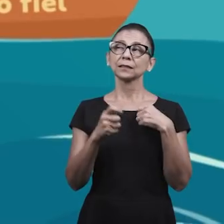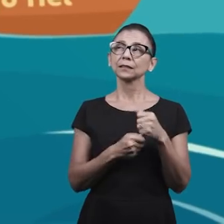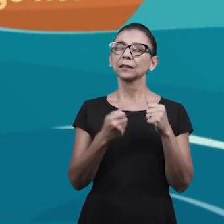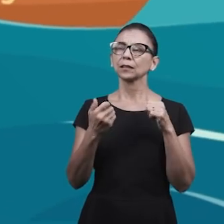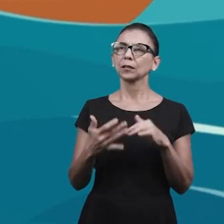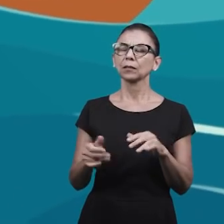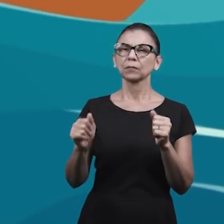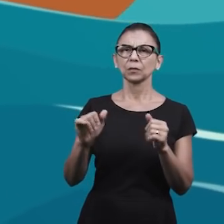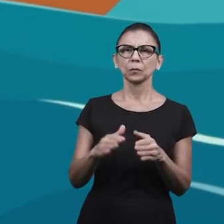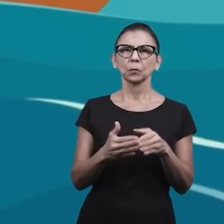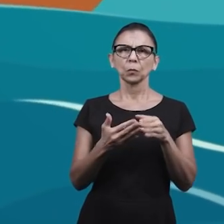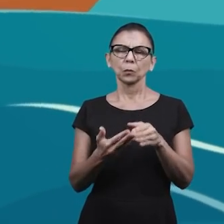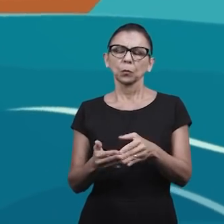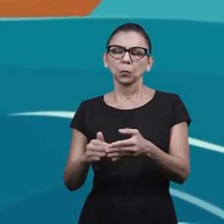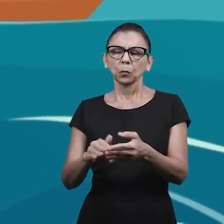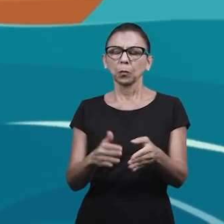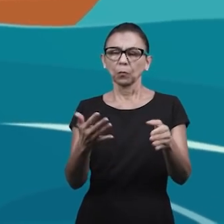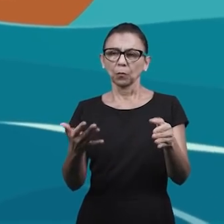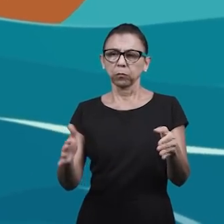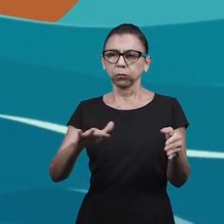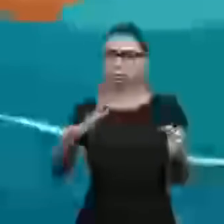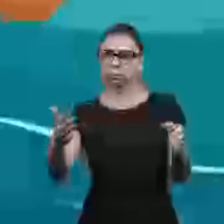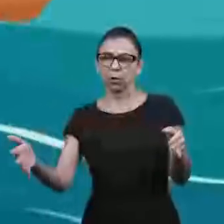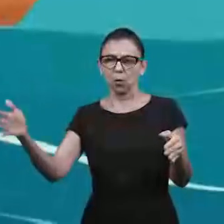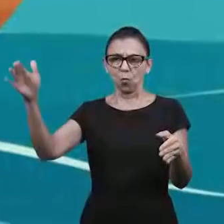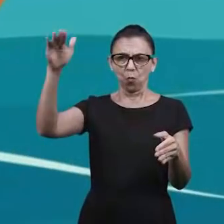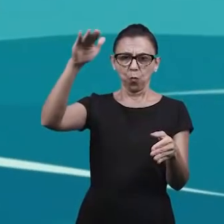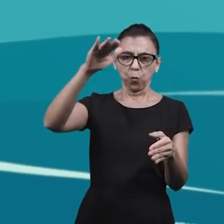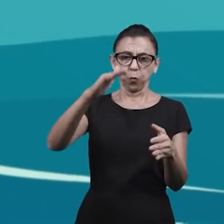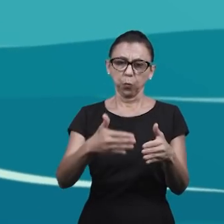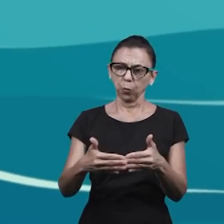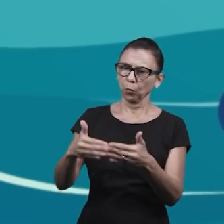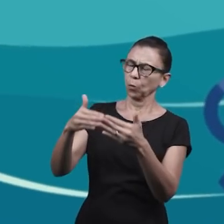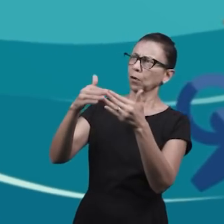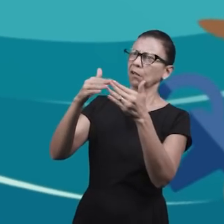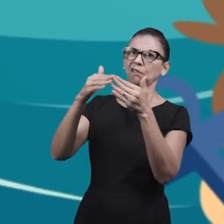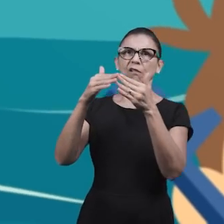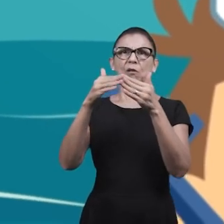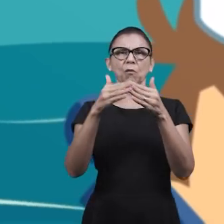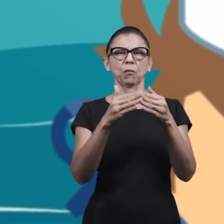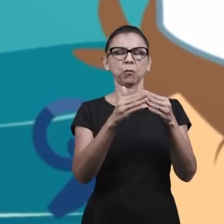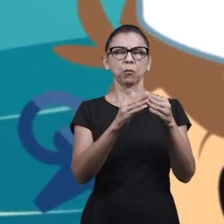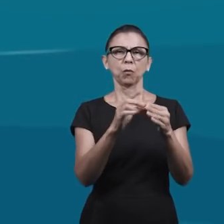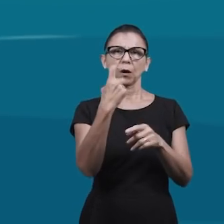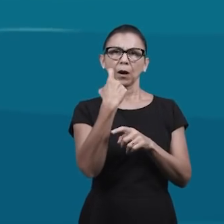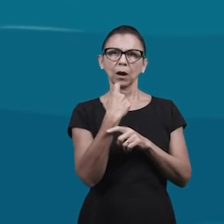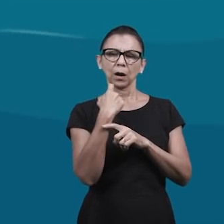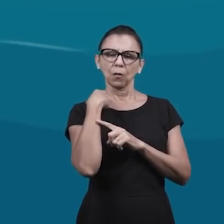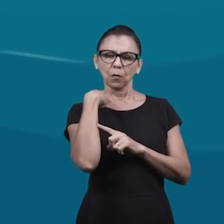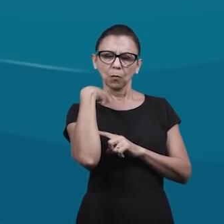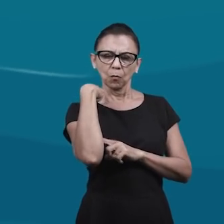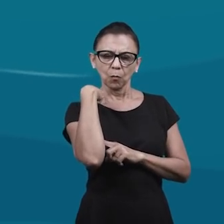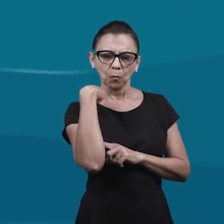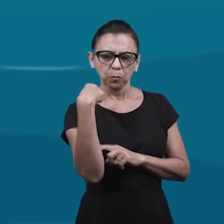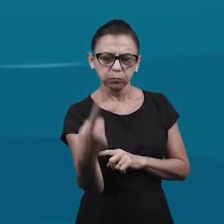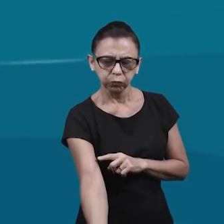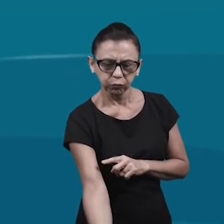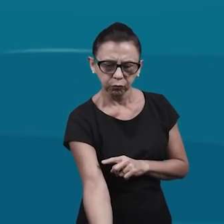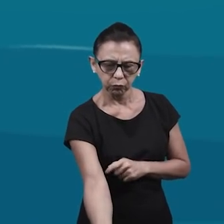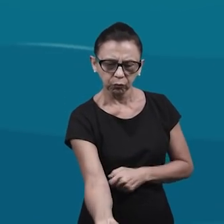não esqueça. Clame por socorro a Jesus e Ele te ajudará. Amém?